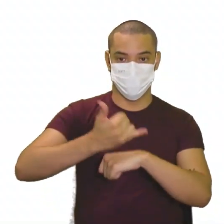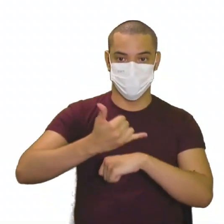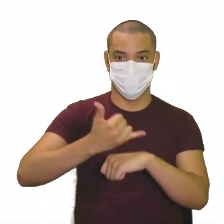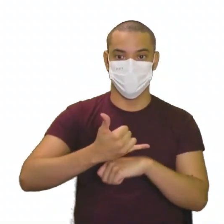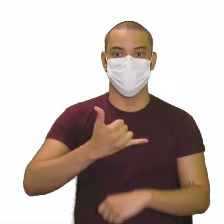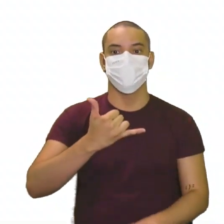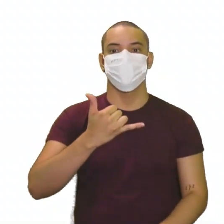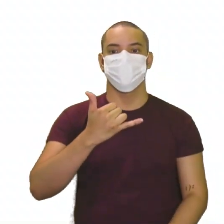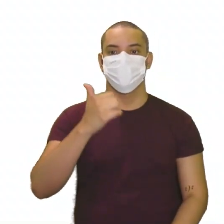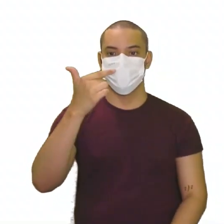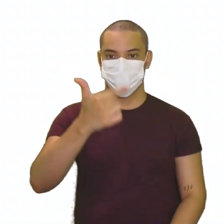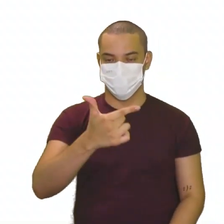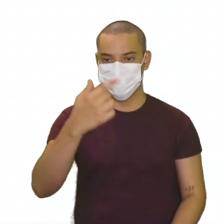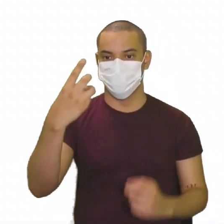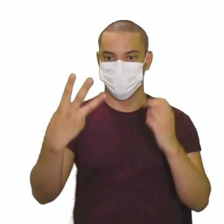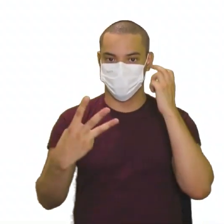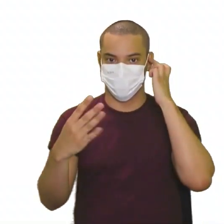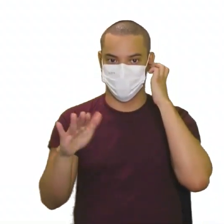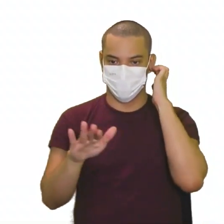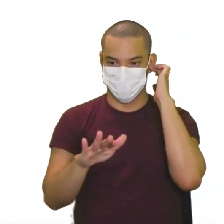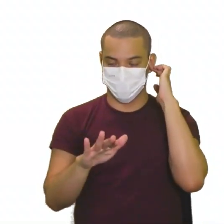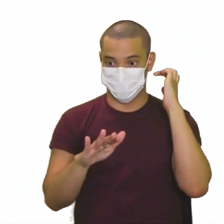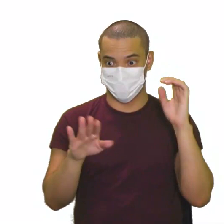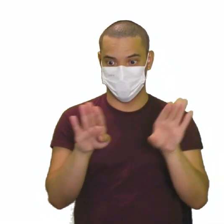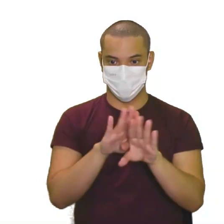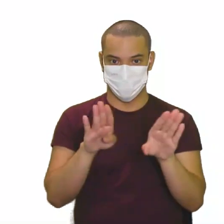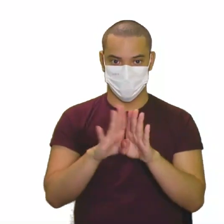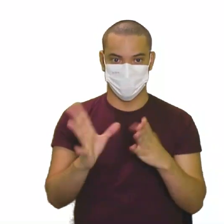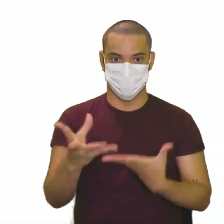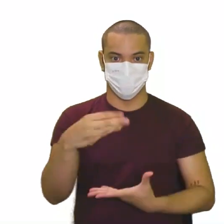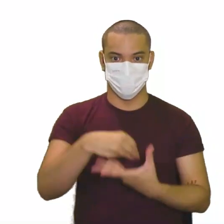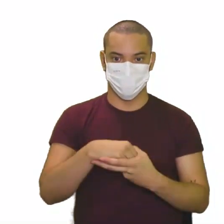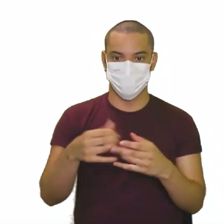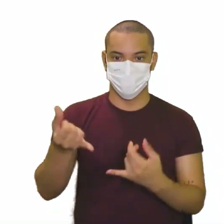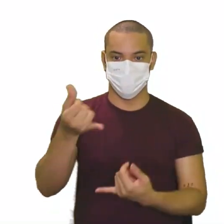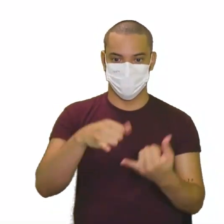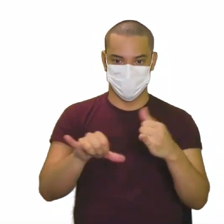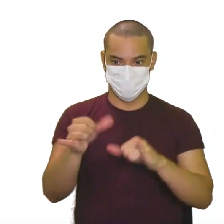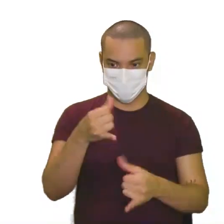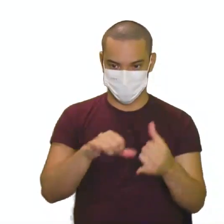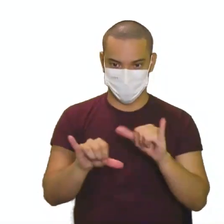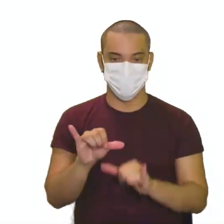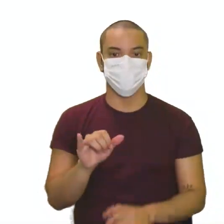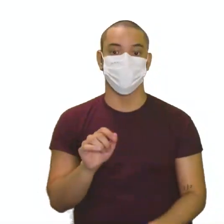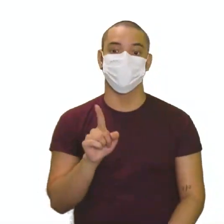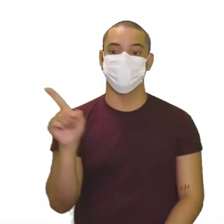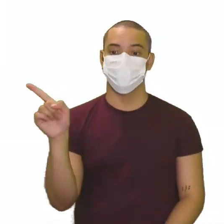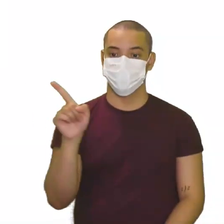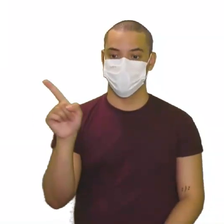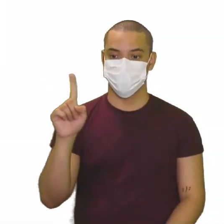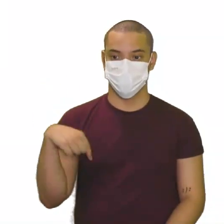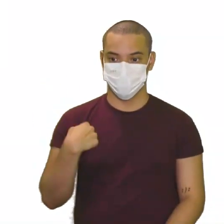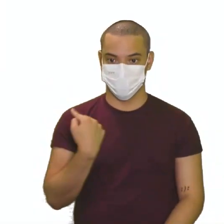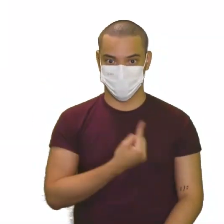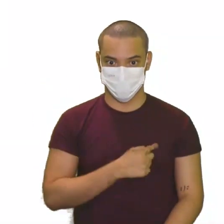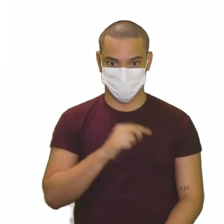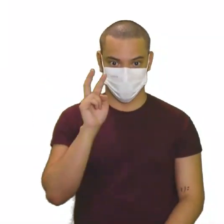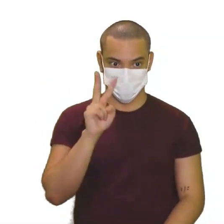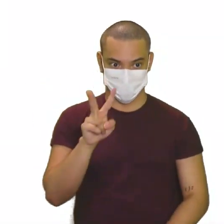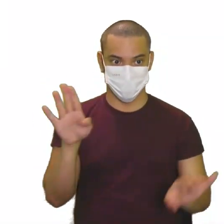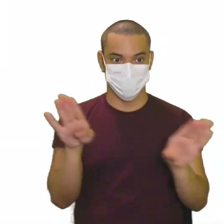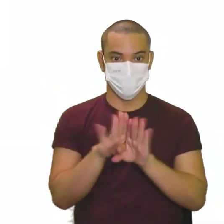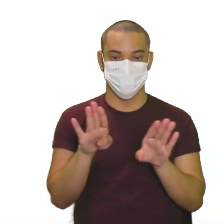do ladinho a composição química certo então tá ali olha só nós vimos também